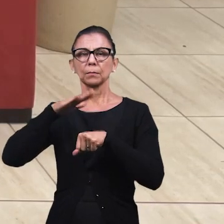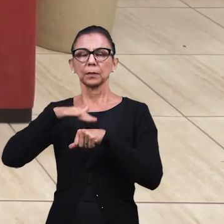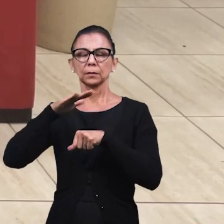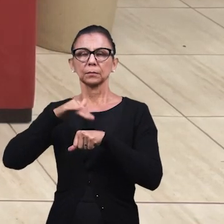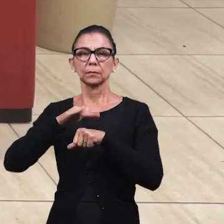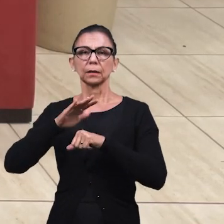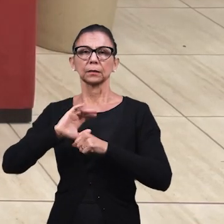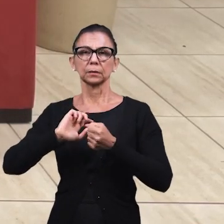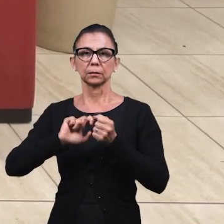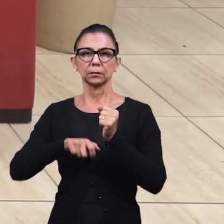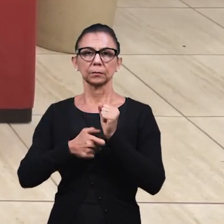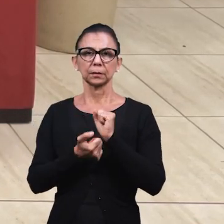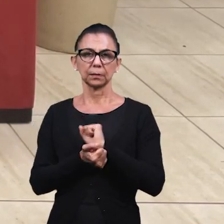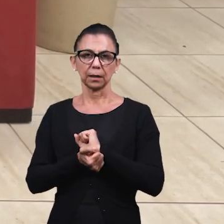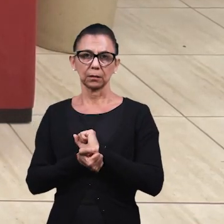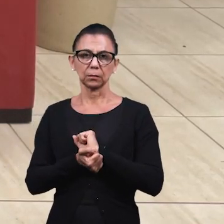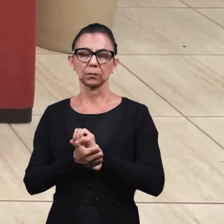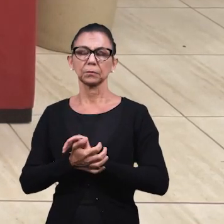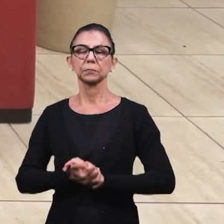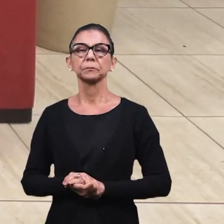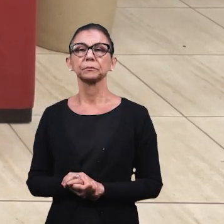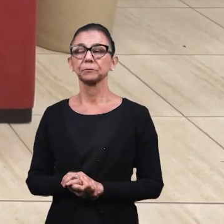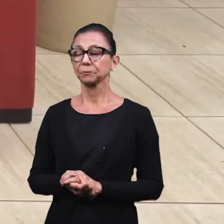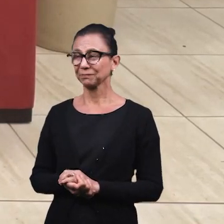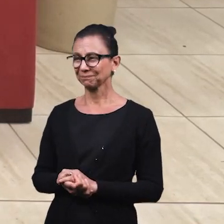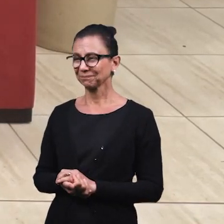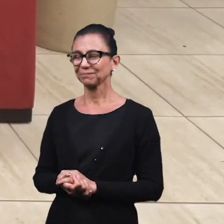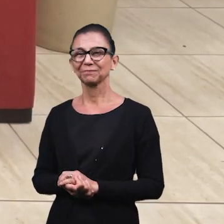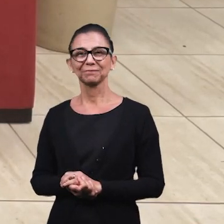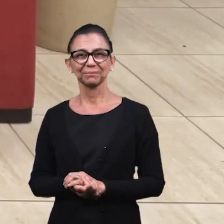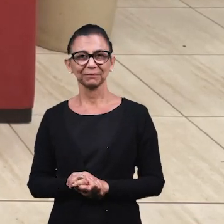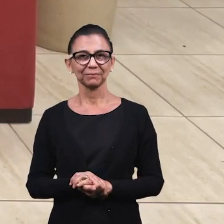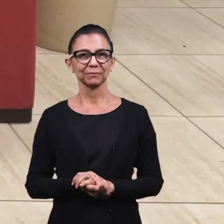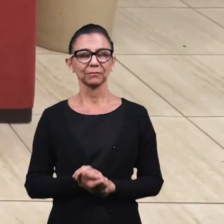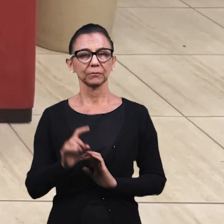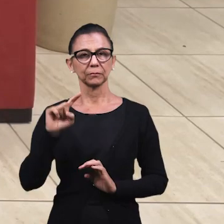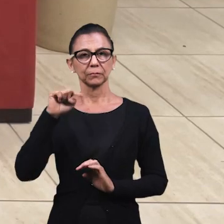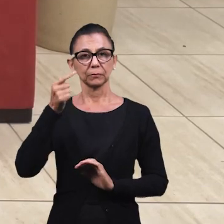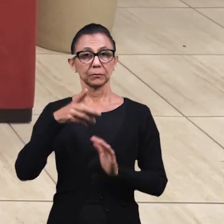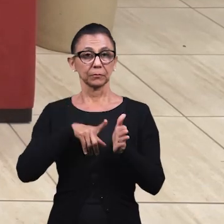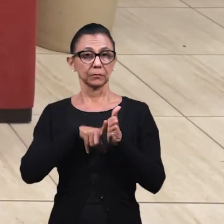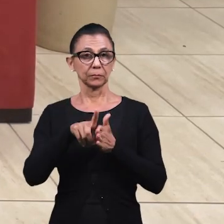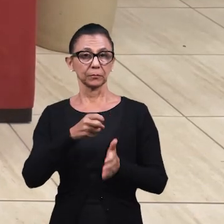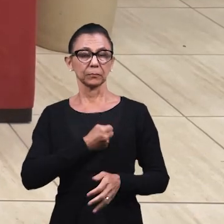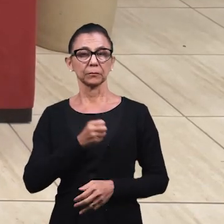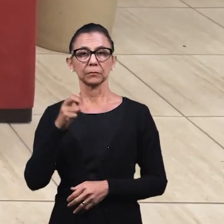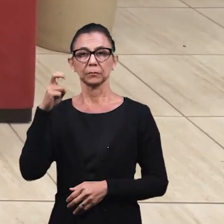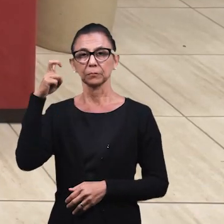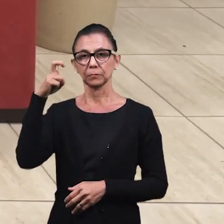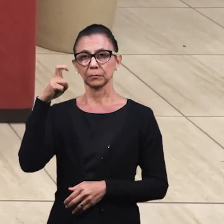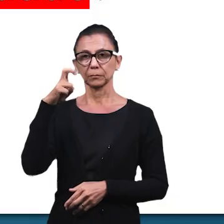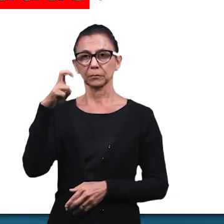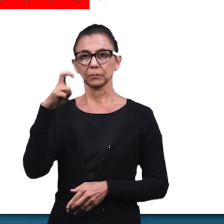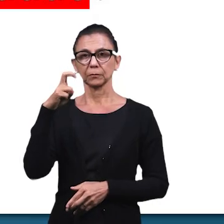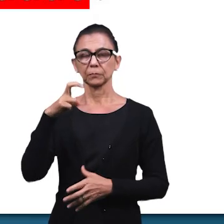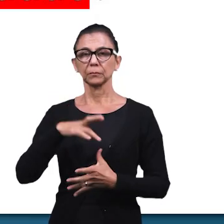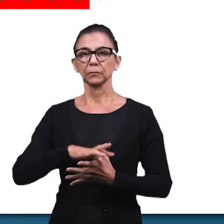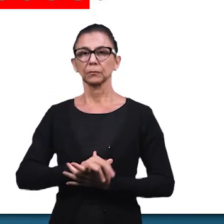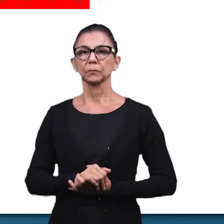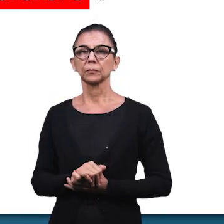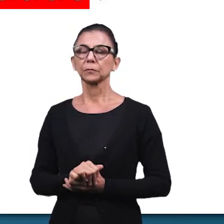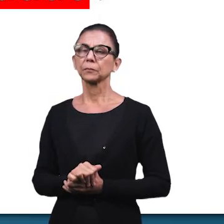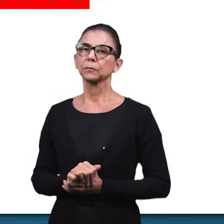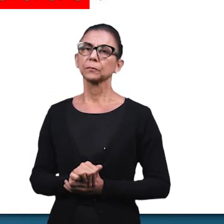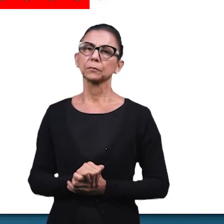vão sendo descortinados, os mistérios vão sendo apresentados. O mistério, não é isso? Vamos então à nossa próxima pergunta, de número 5, que diz